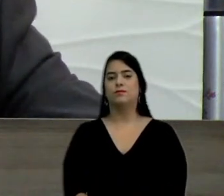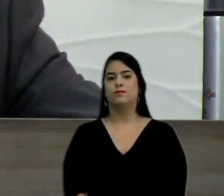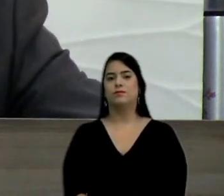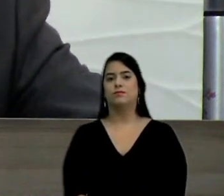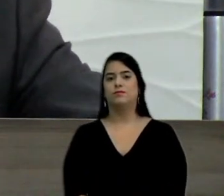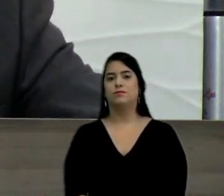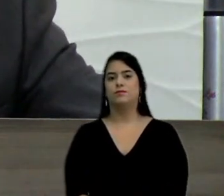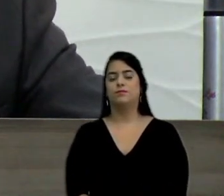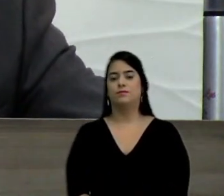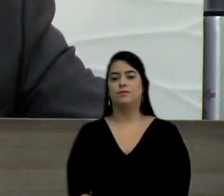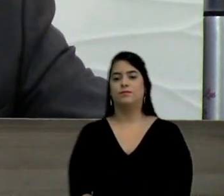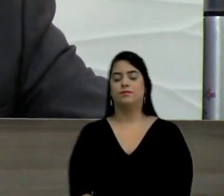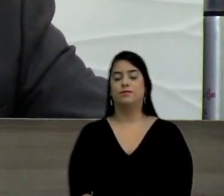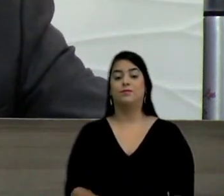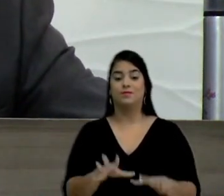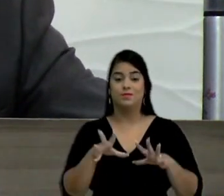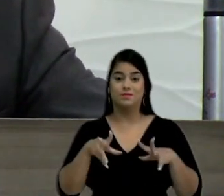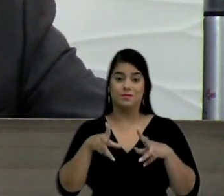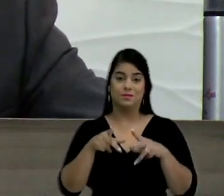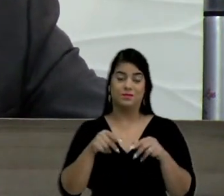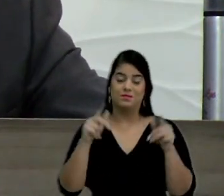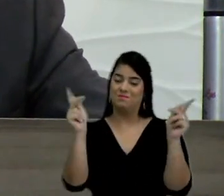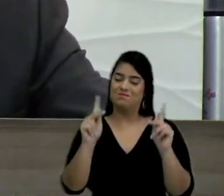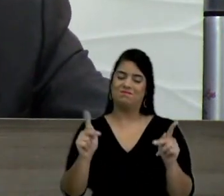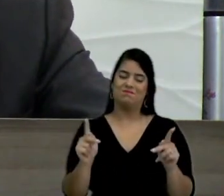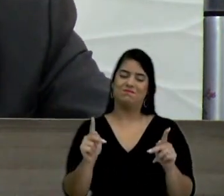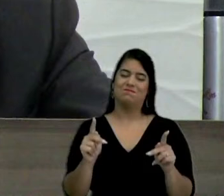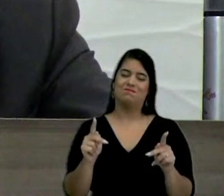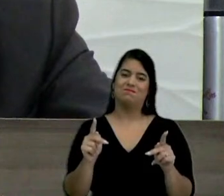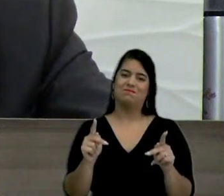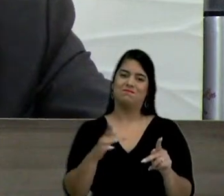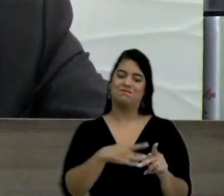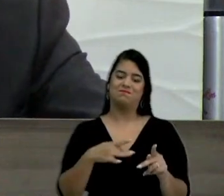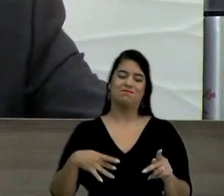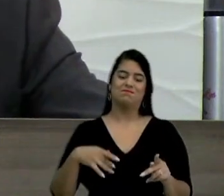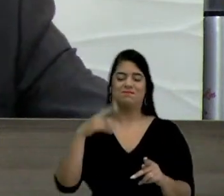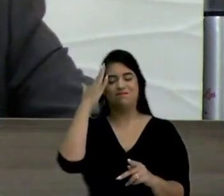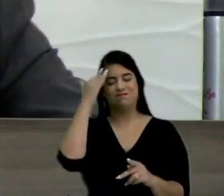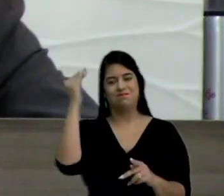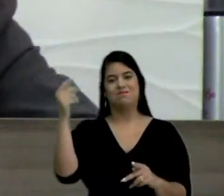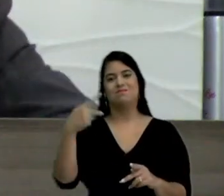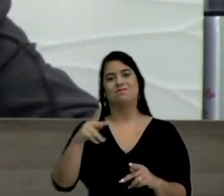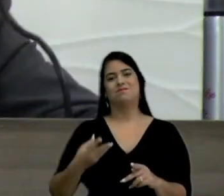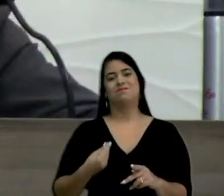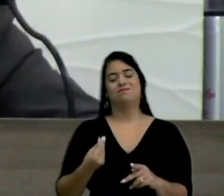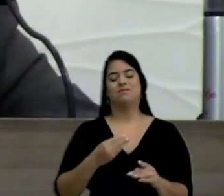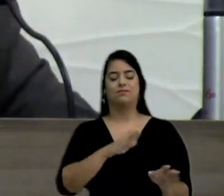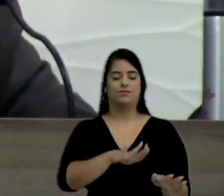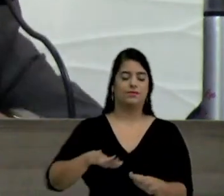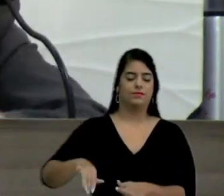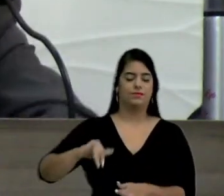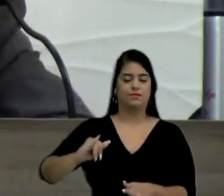Neves desejar a todos Muita paz saúde e sucesso Emas vi João da